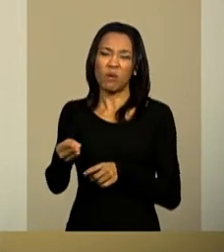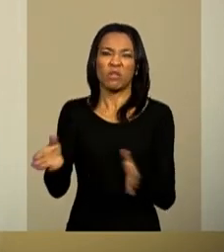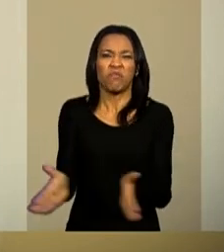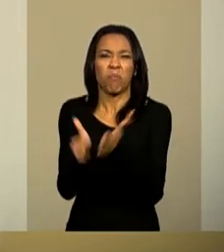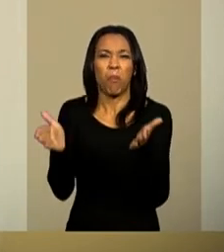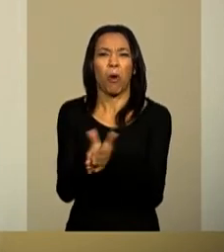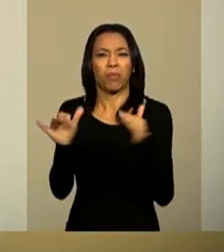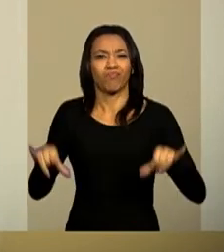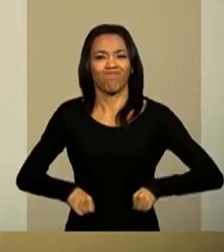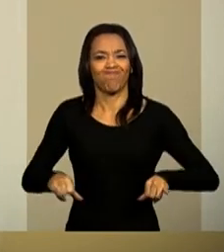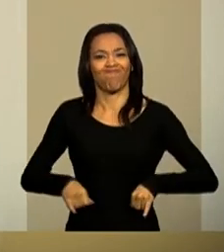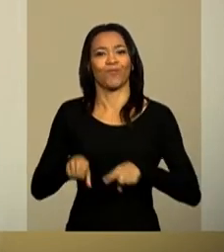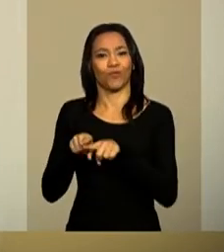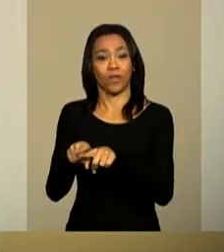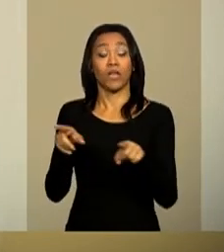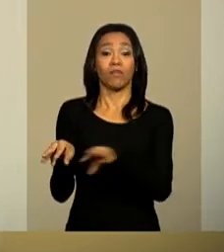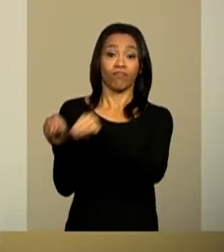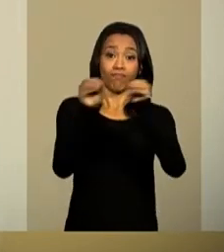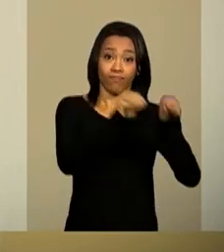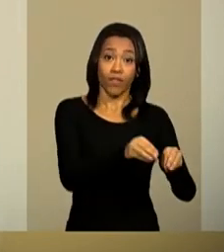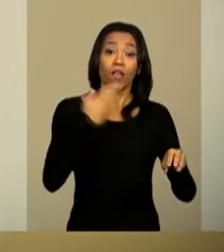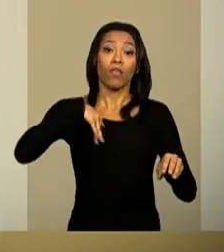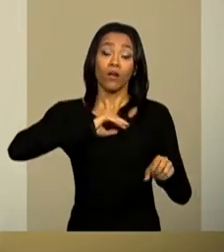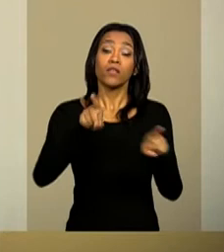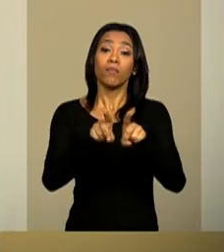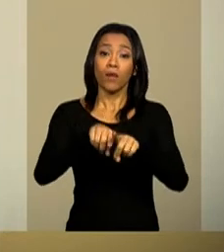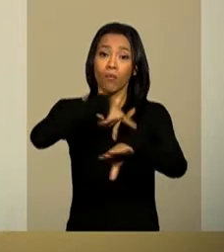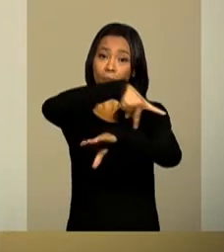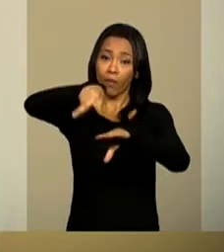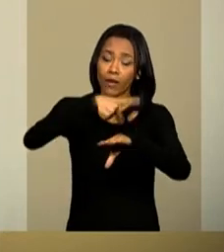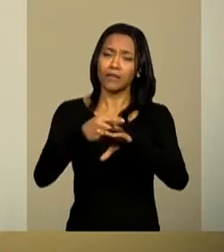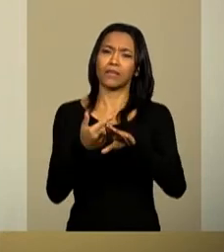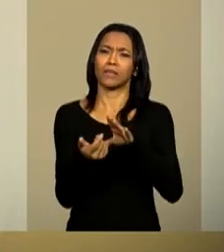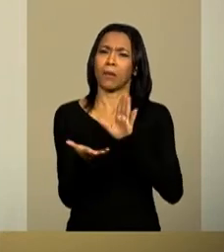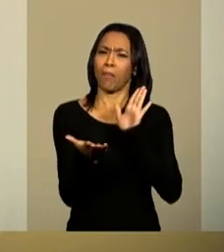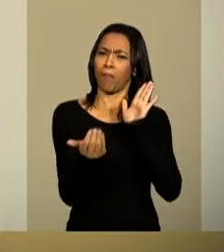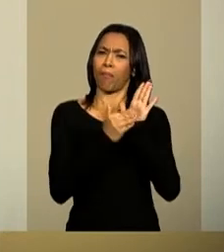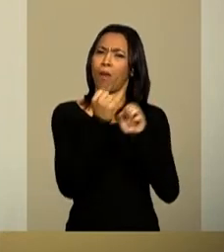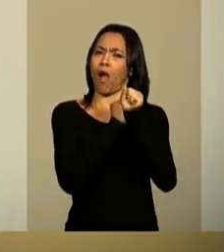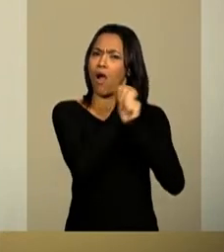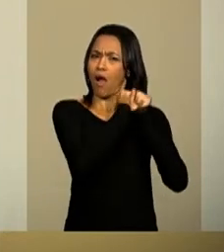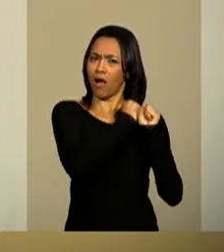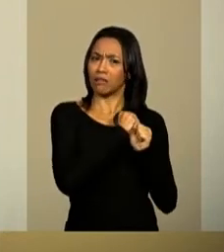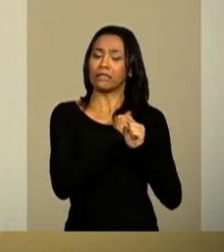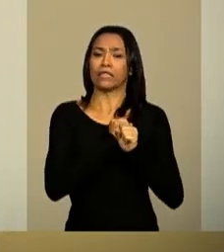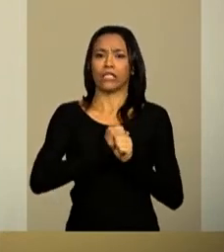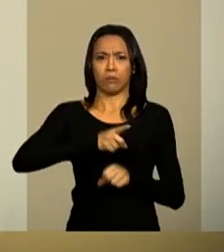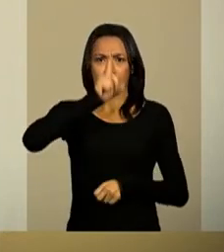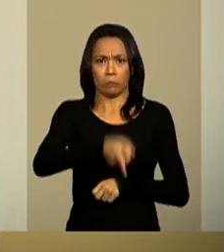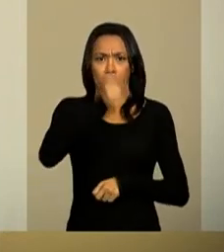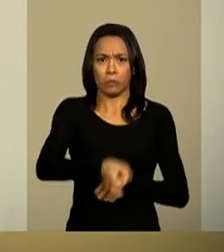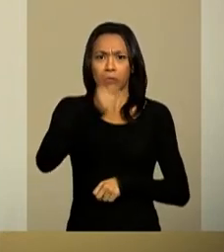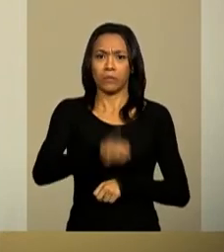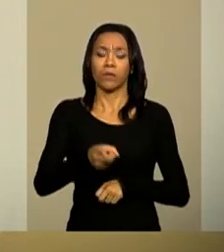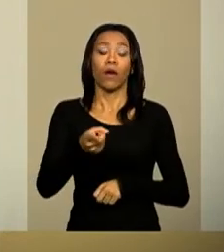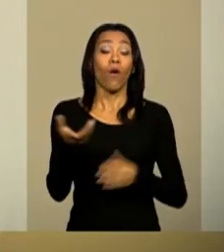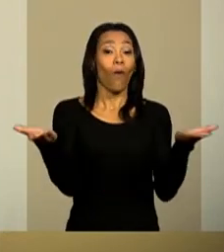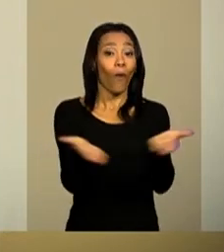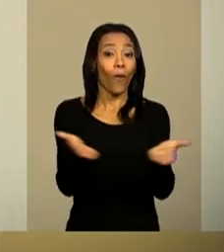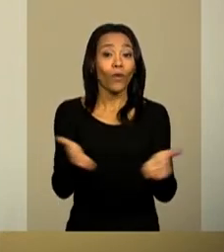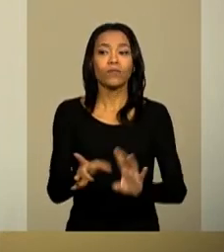miséria. Somos também um país que, embora tenha passado há poucas décadas por uma ditadura, tem hoje